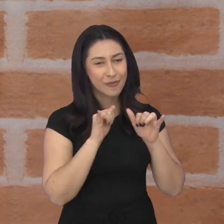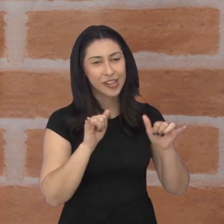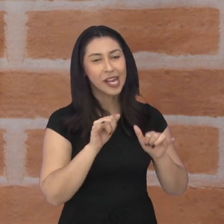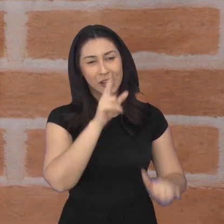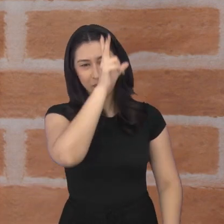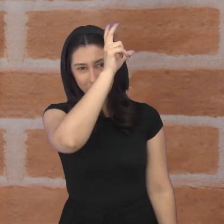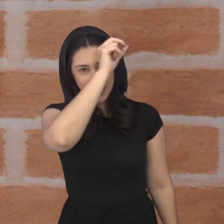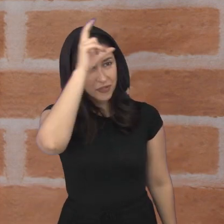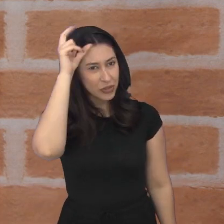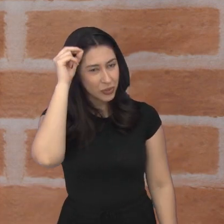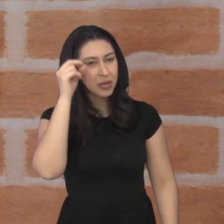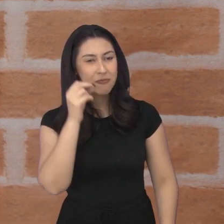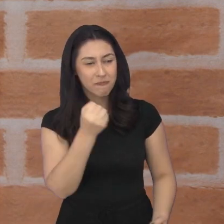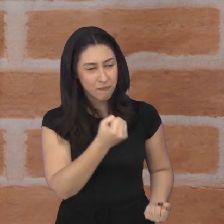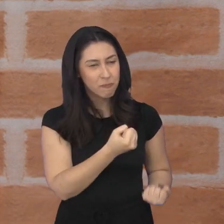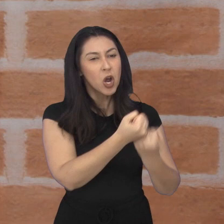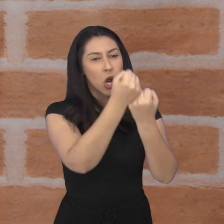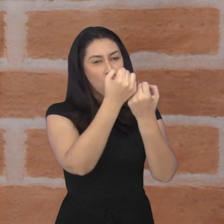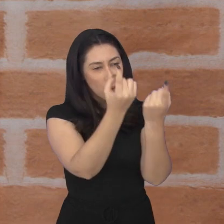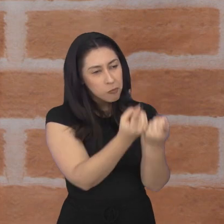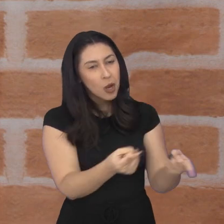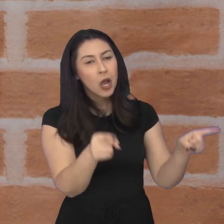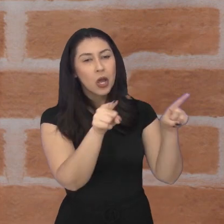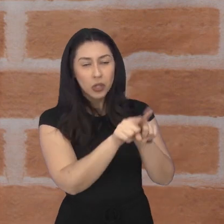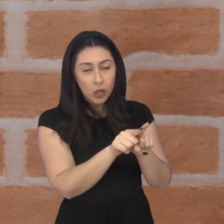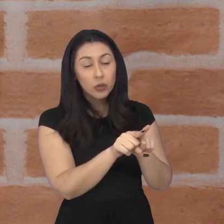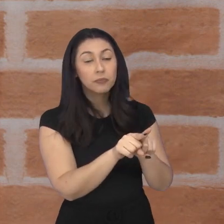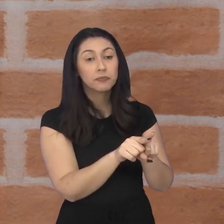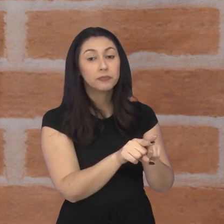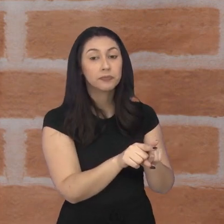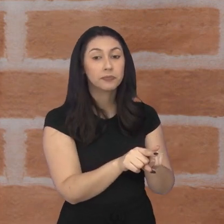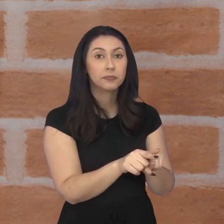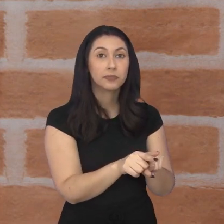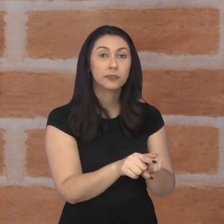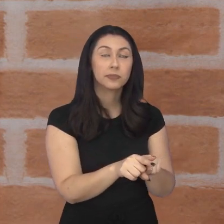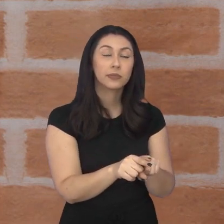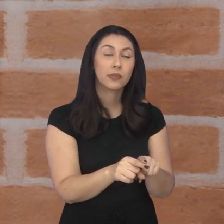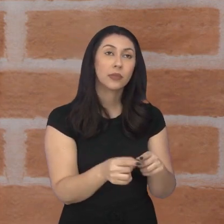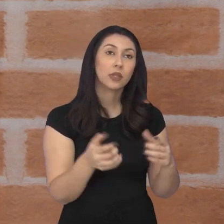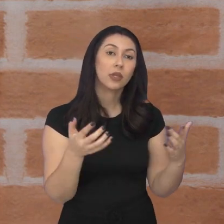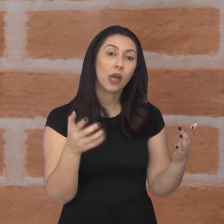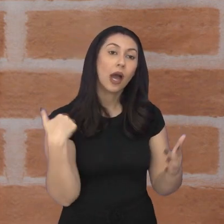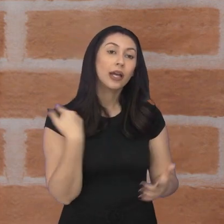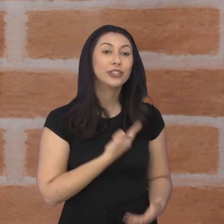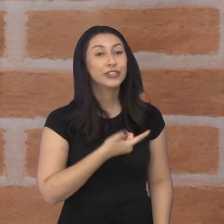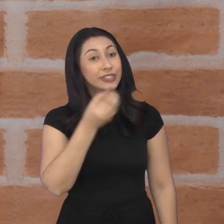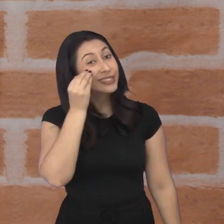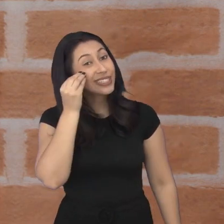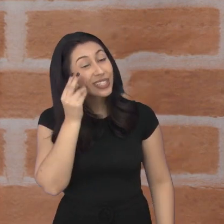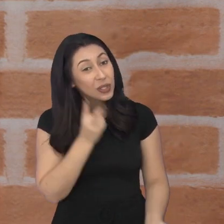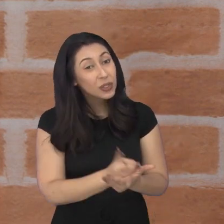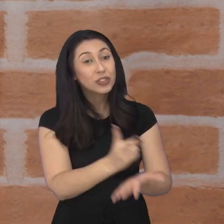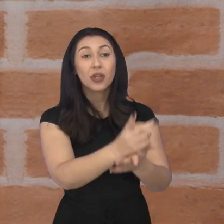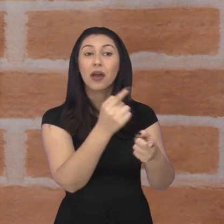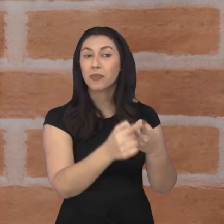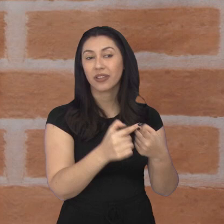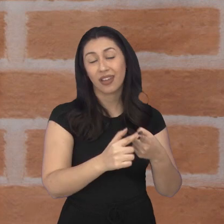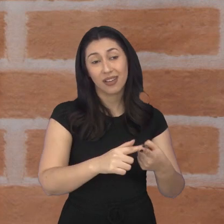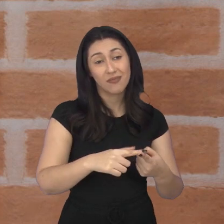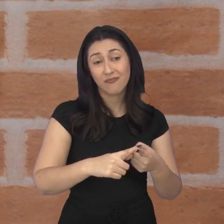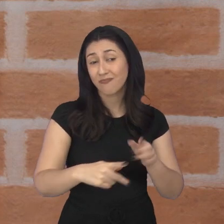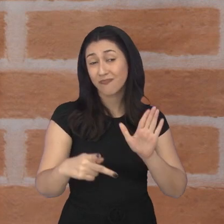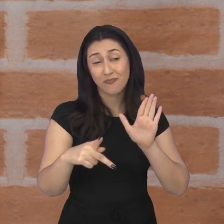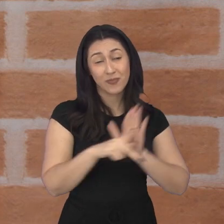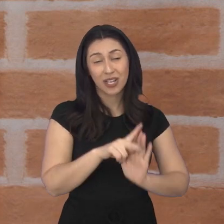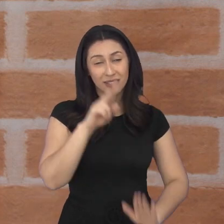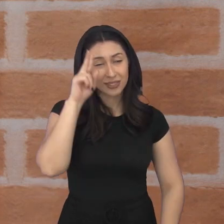também, sempre teve uma parceria muito grande com a cidade, né? E isso a gente tenta manter porque são as nossas raízes, acho que a gente tem